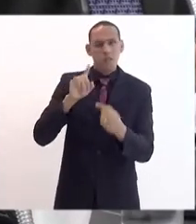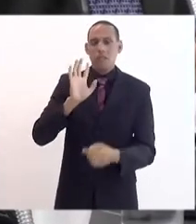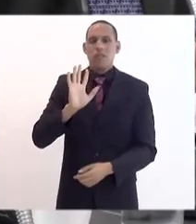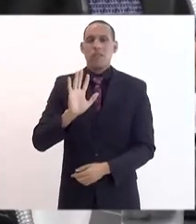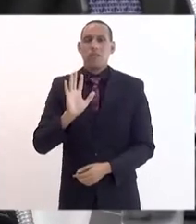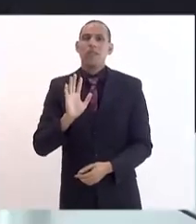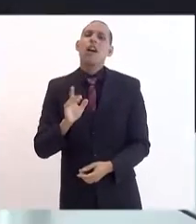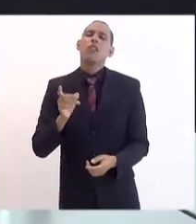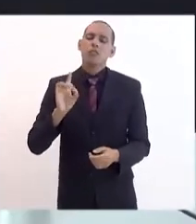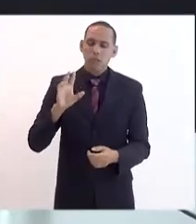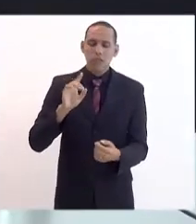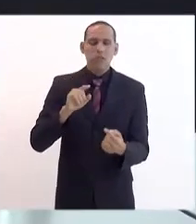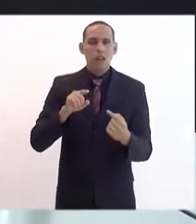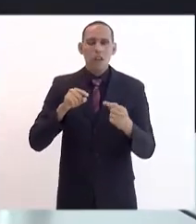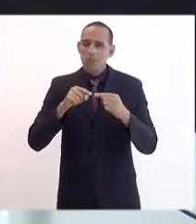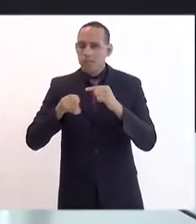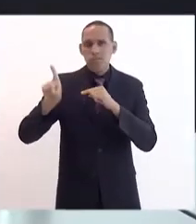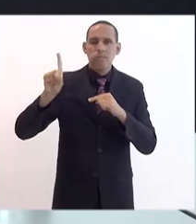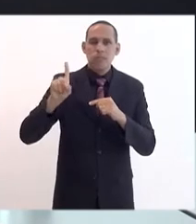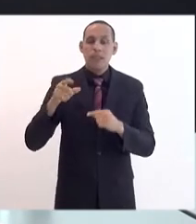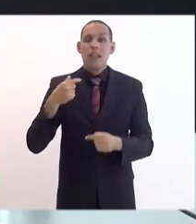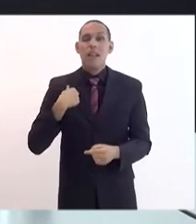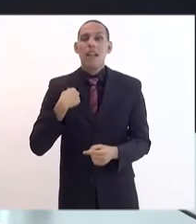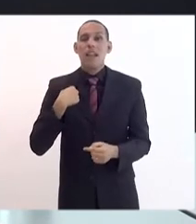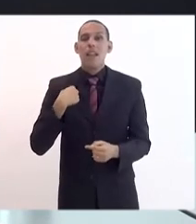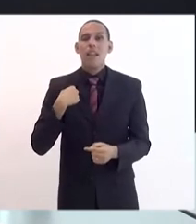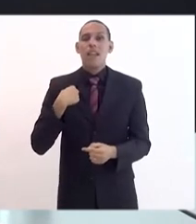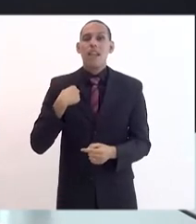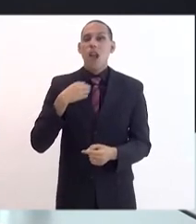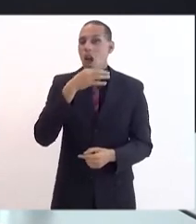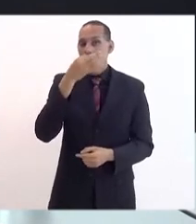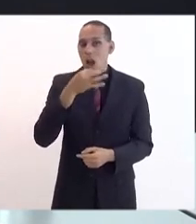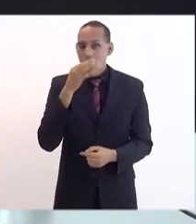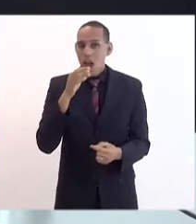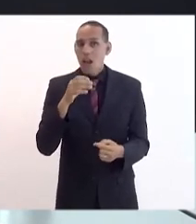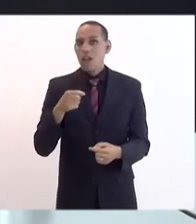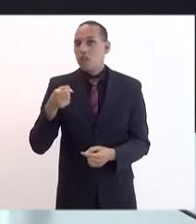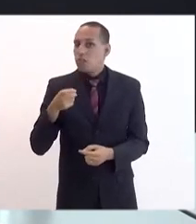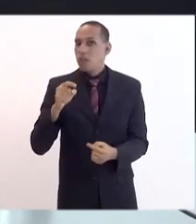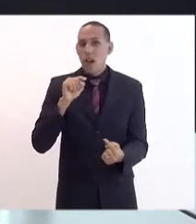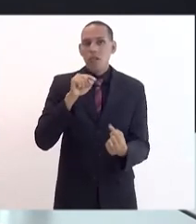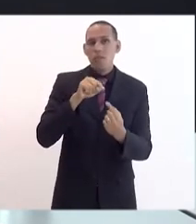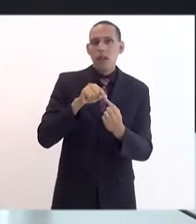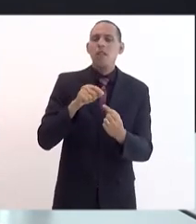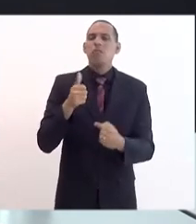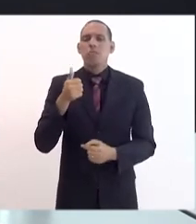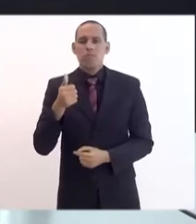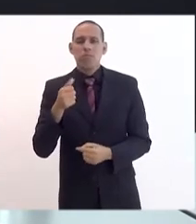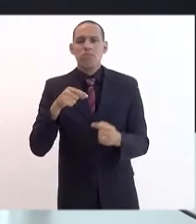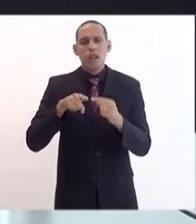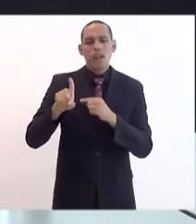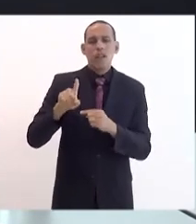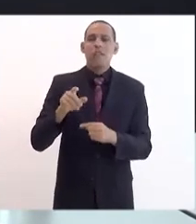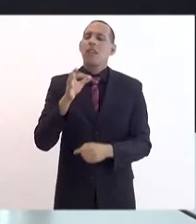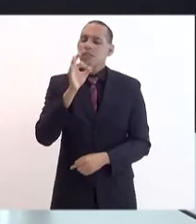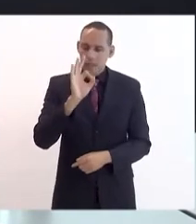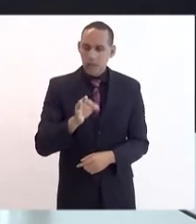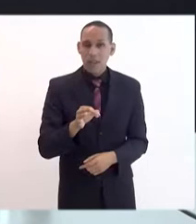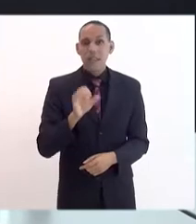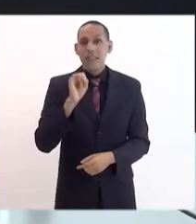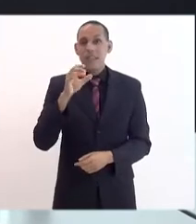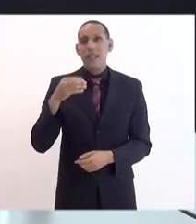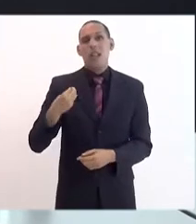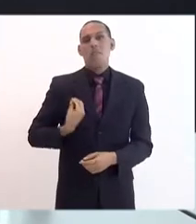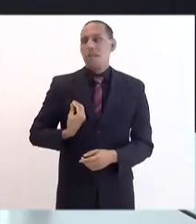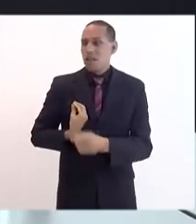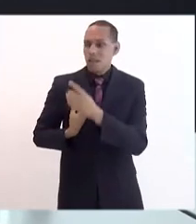deu, voto divergente. Só deu parecer. Entendi. Parecer tá X. Não tem divergência. Não está aprovado, está presente. Você está correto. Se o cara deu presença